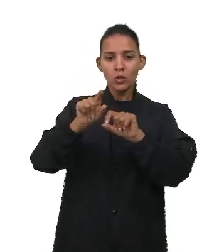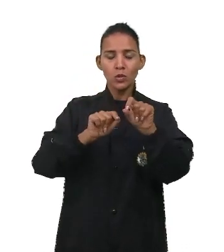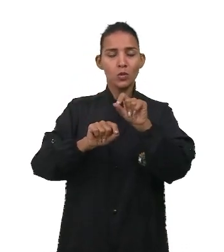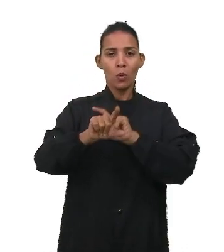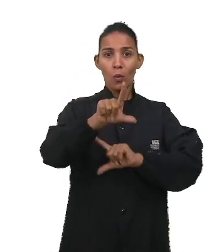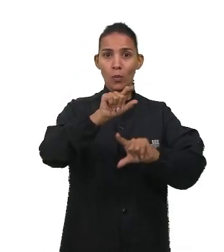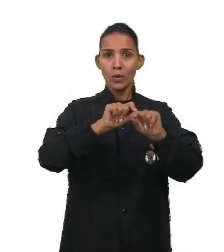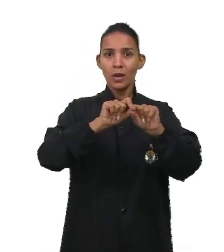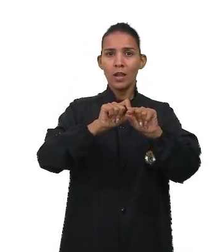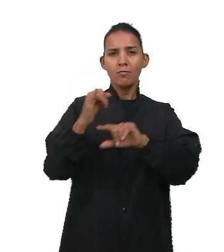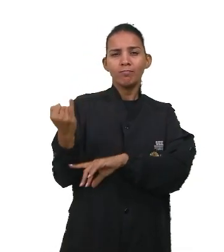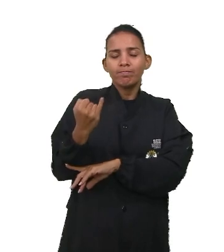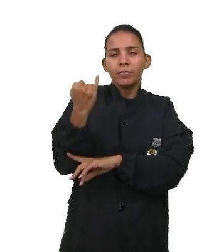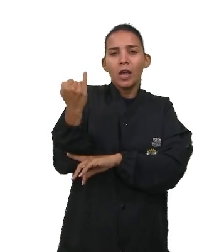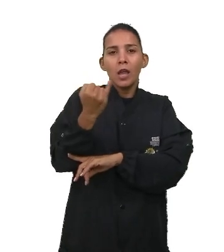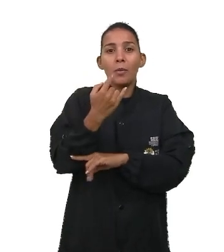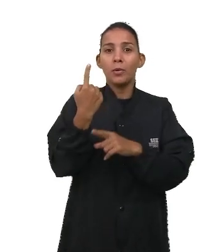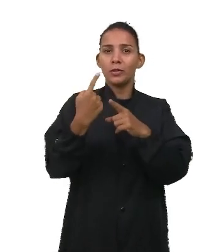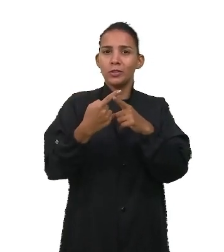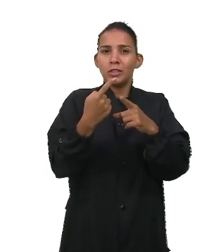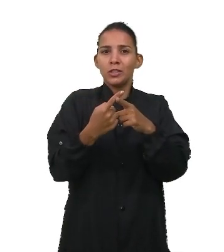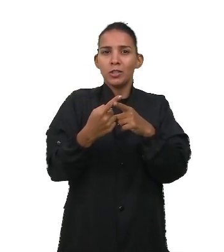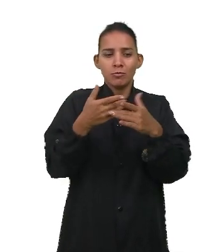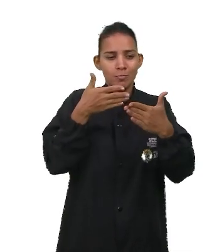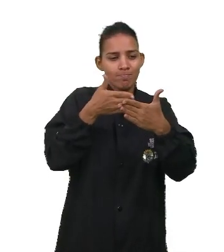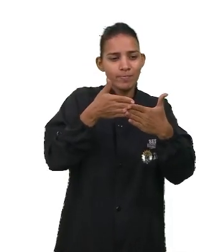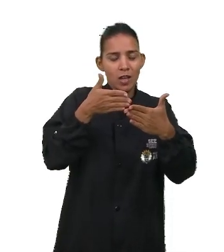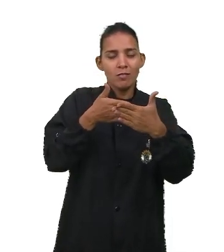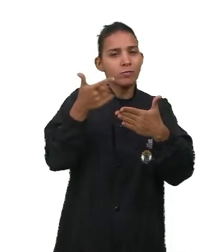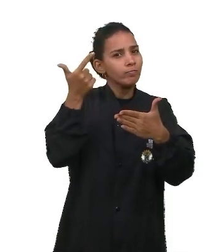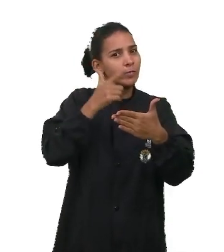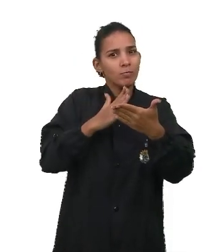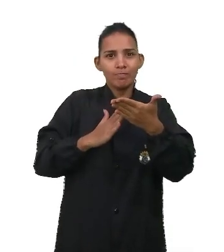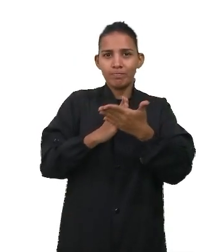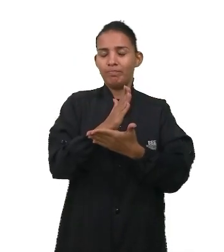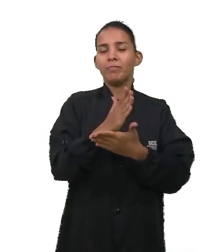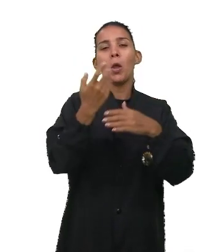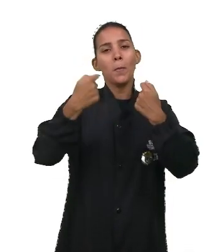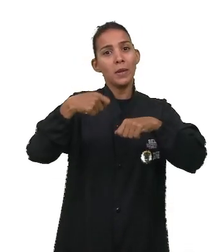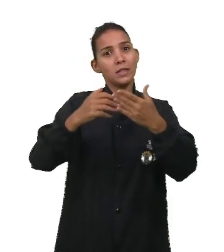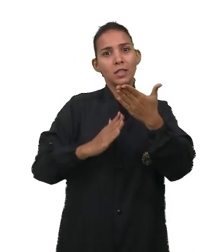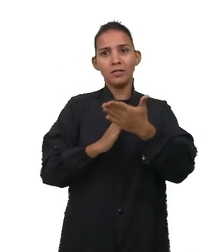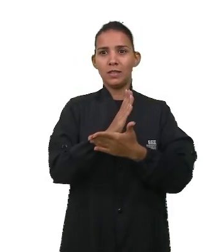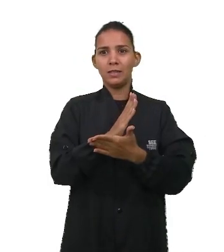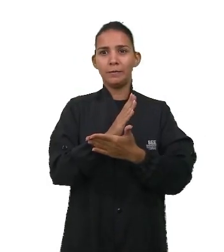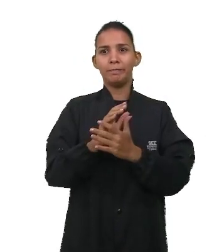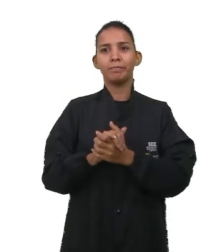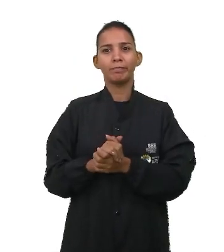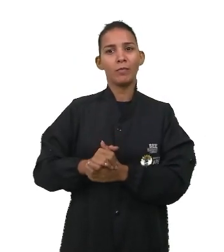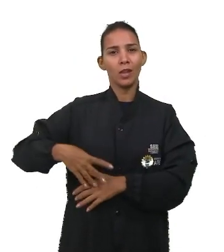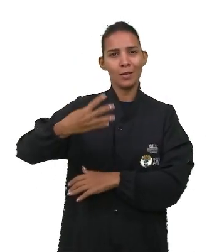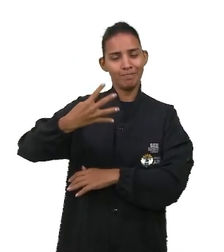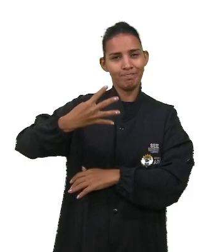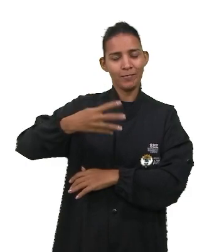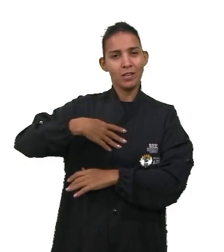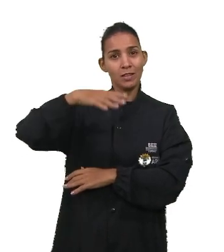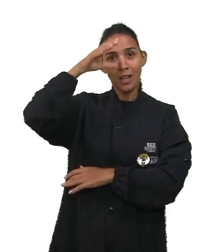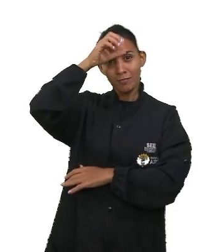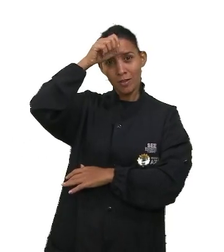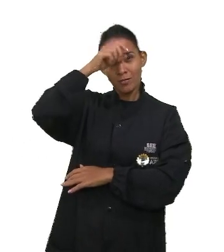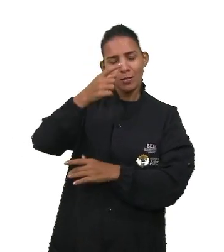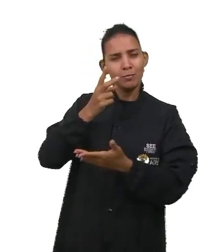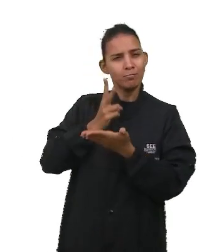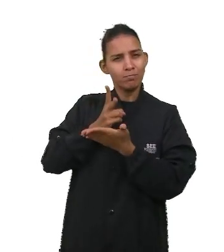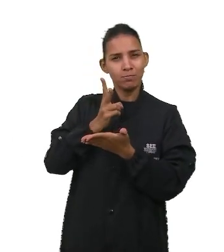é essencial para lidar com desafios profissionais. E, por fim, aprendizagem contínua.